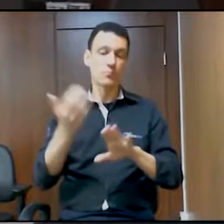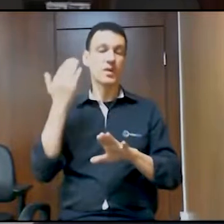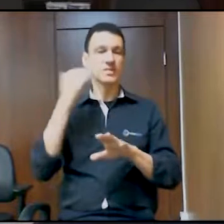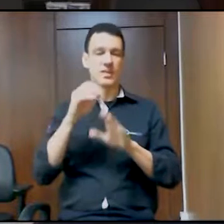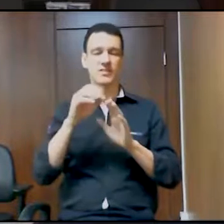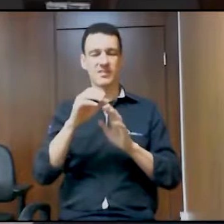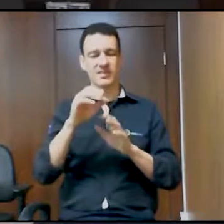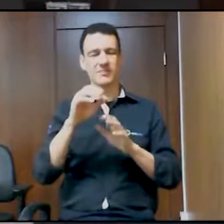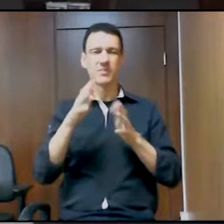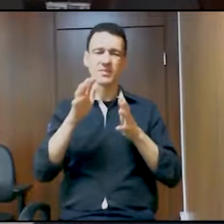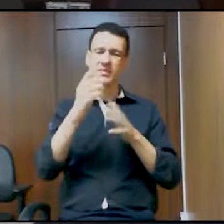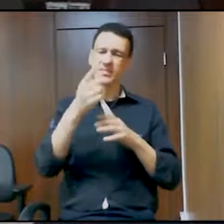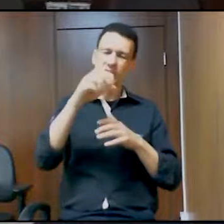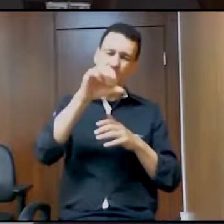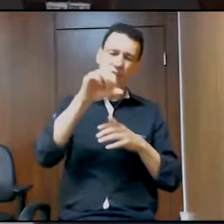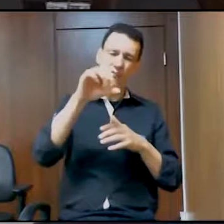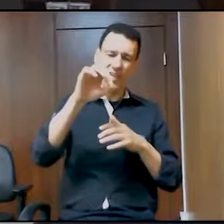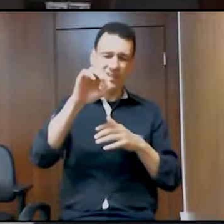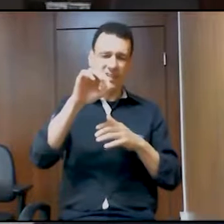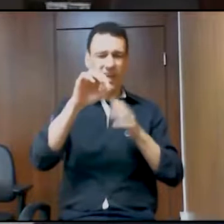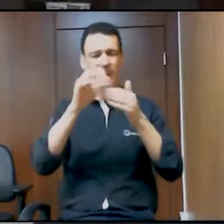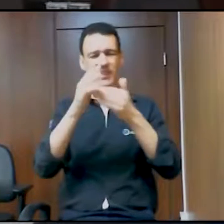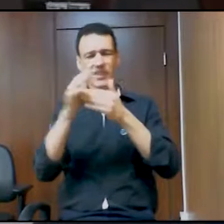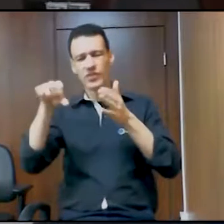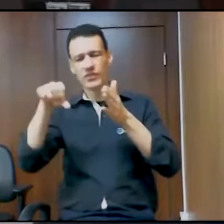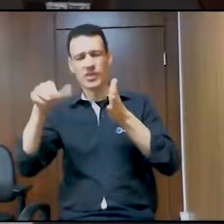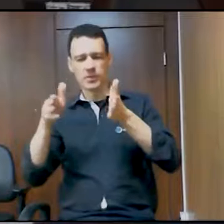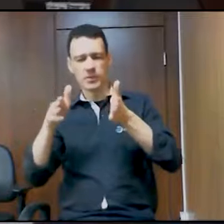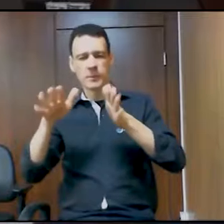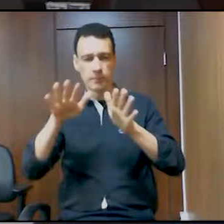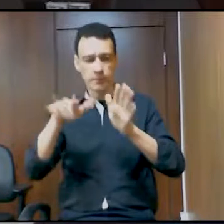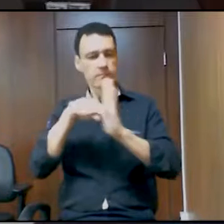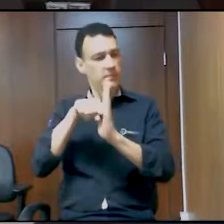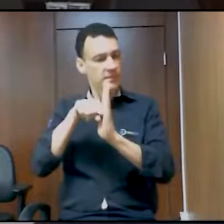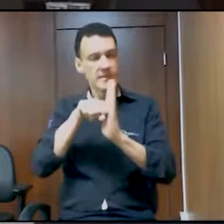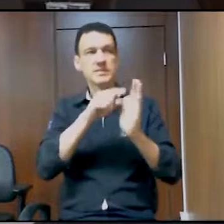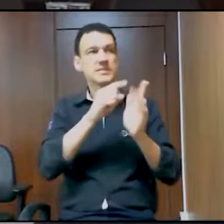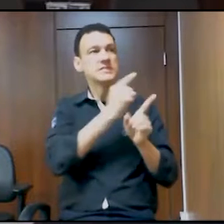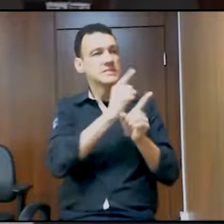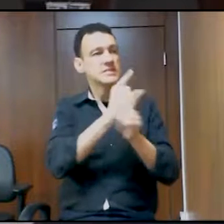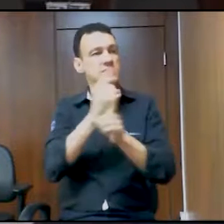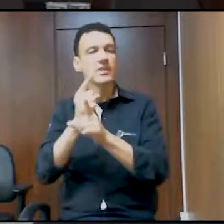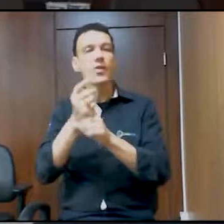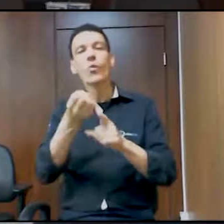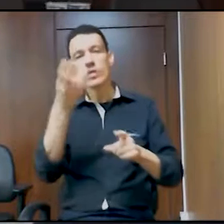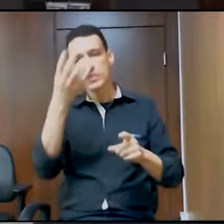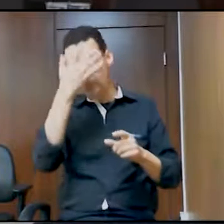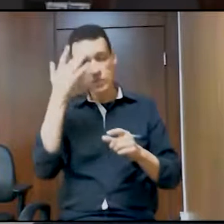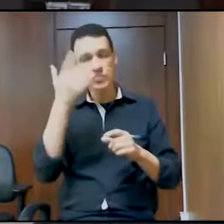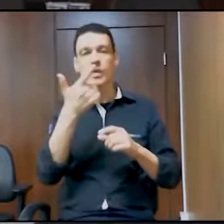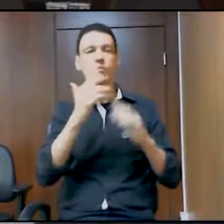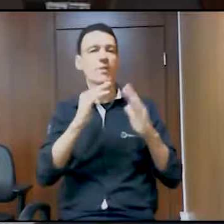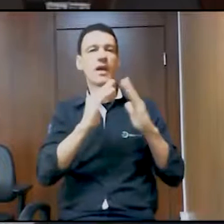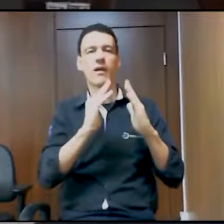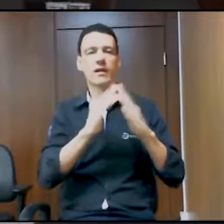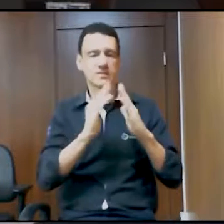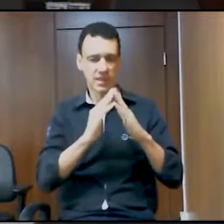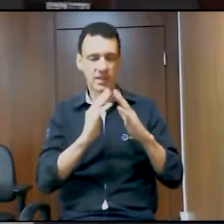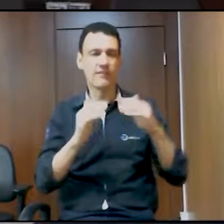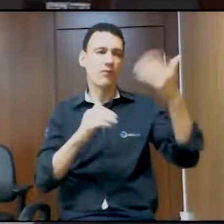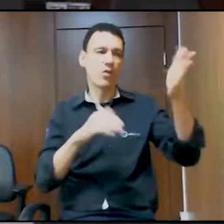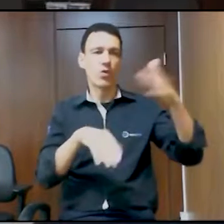primeira tentativa de quantificar e estudar, foi uma parceria da prefeitura com a rede de atenção, e naquela época, em 92, a gente